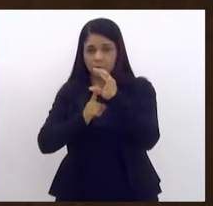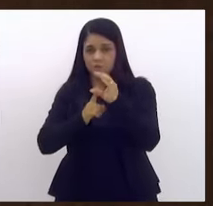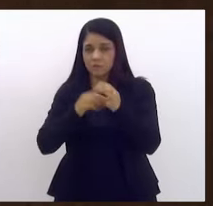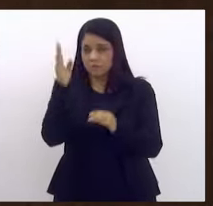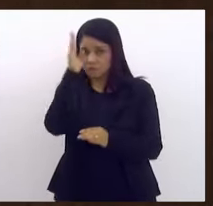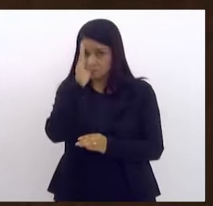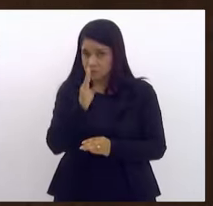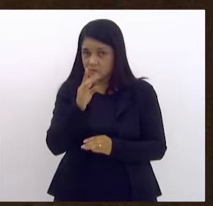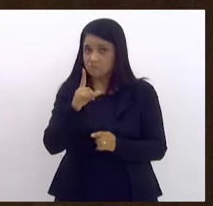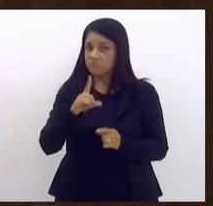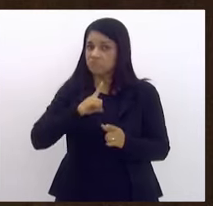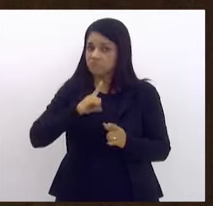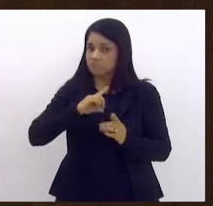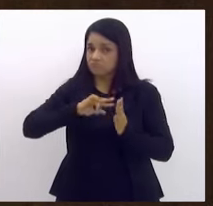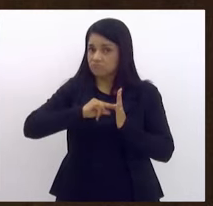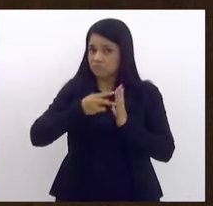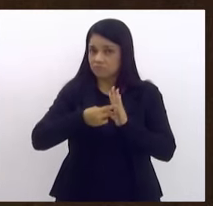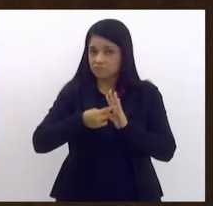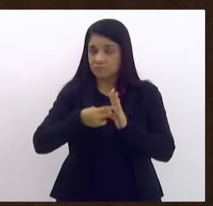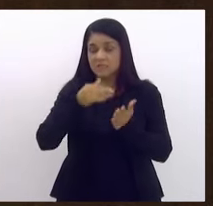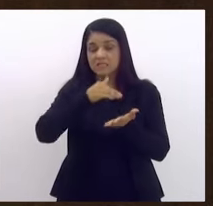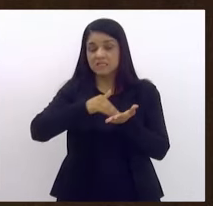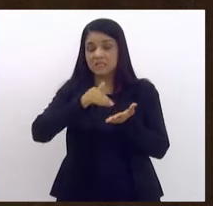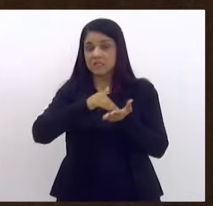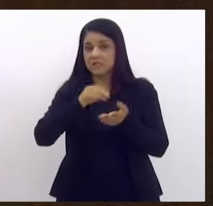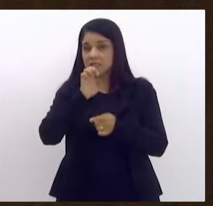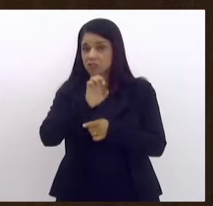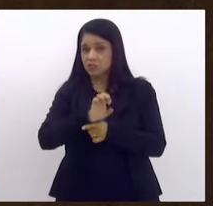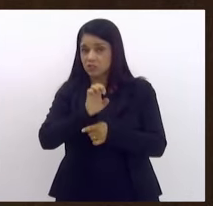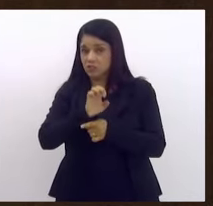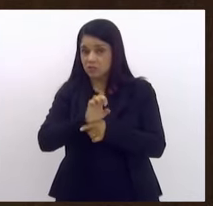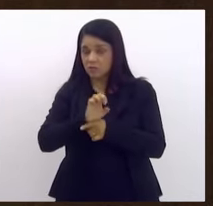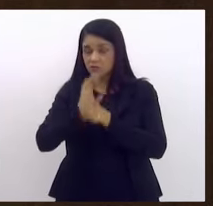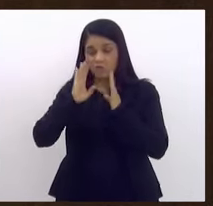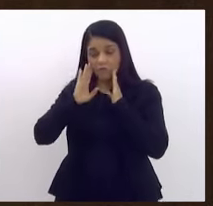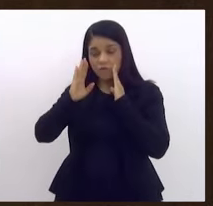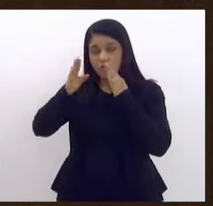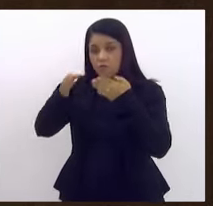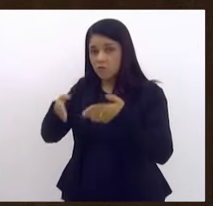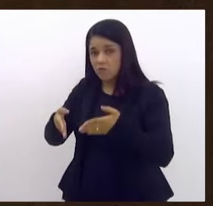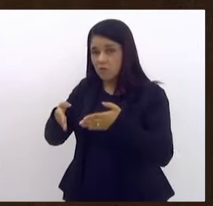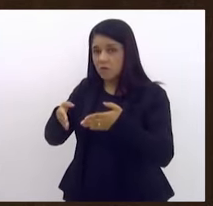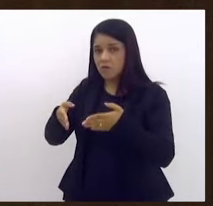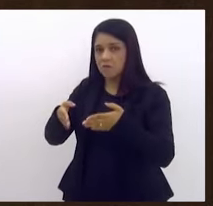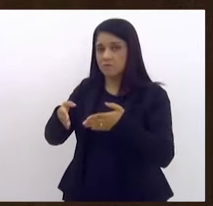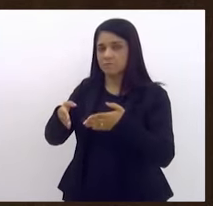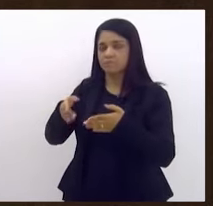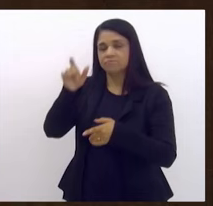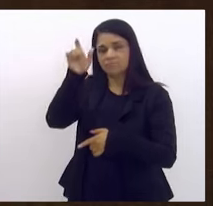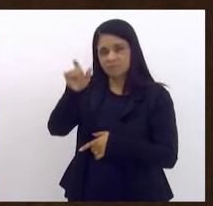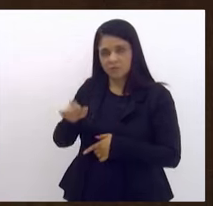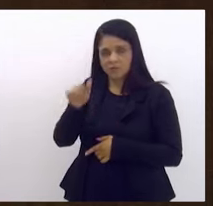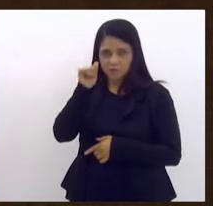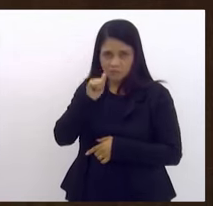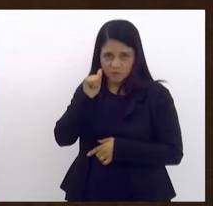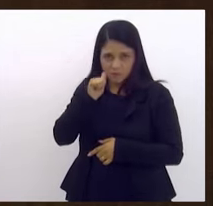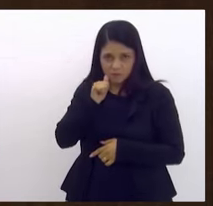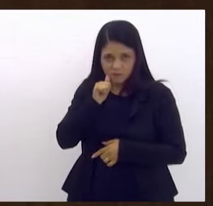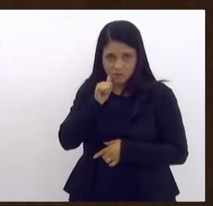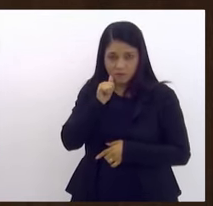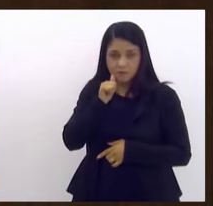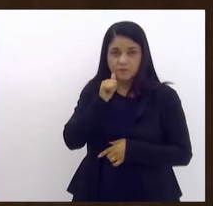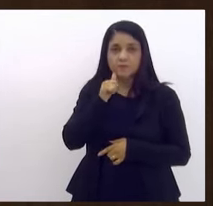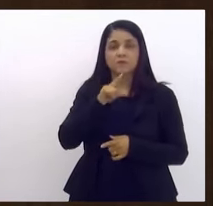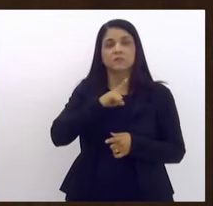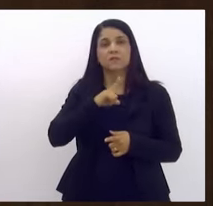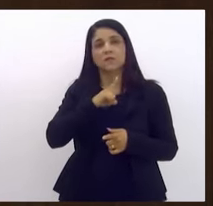muito sentido ter uma Secretaria de Estado voltada diretamente à atenção das demandas das mulheres fluminenses. Dentre outras,